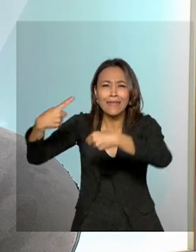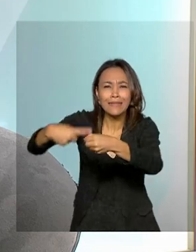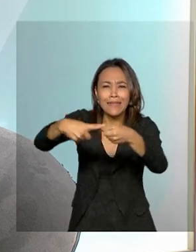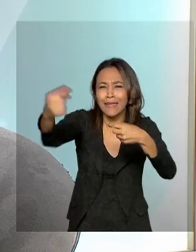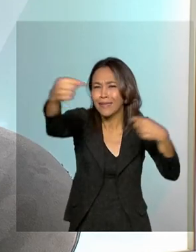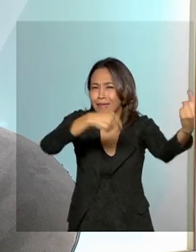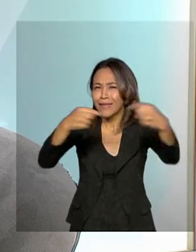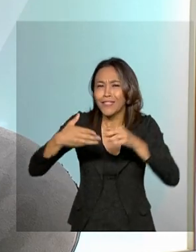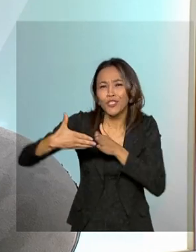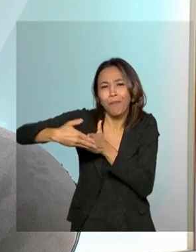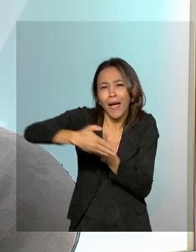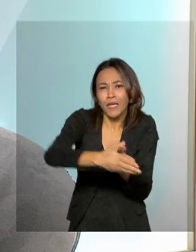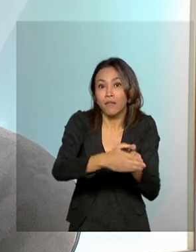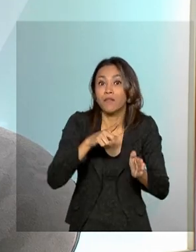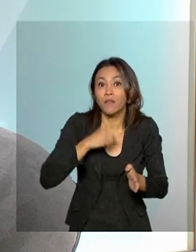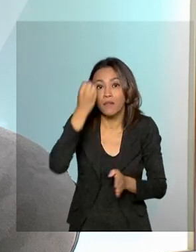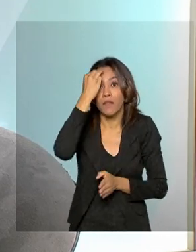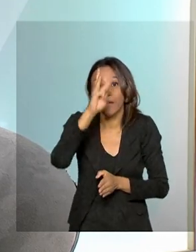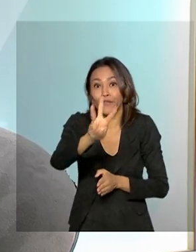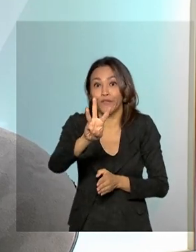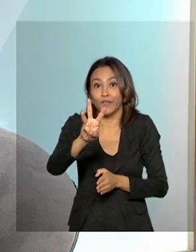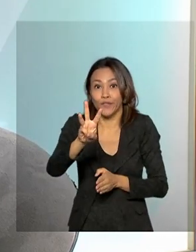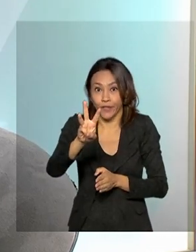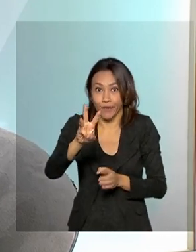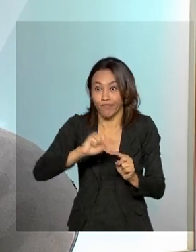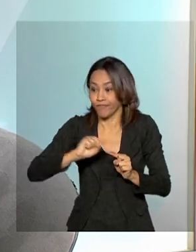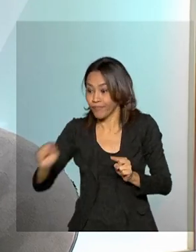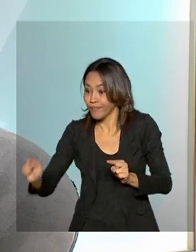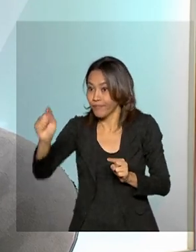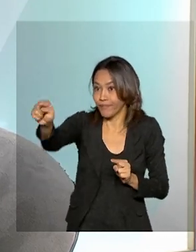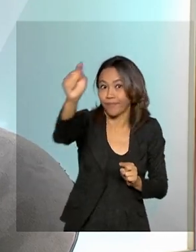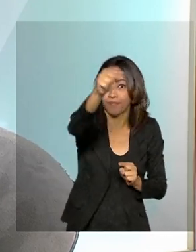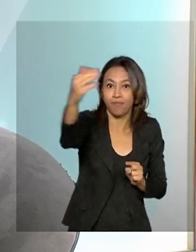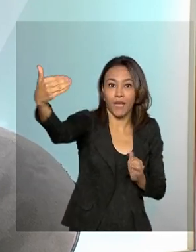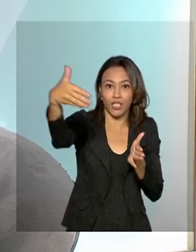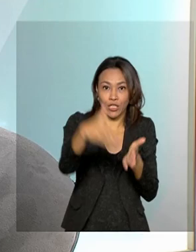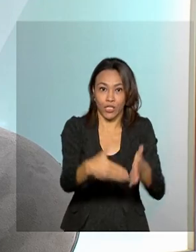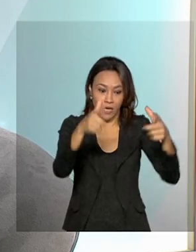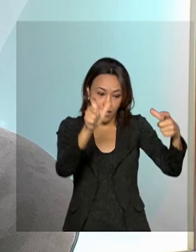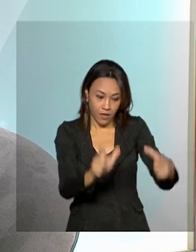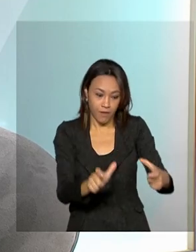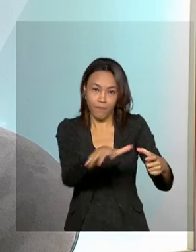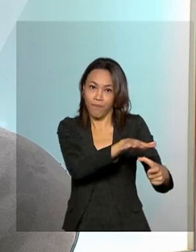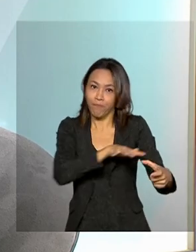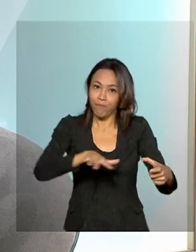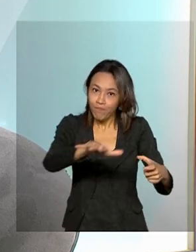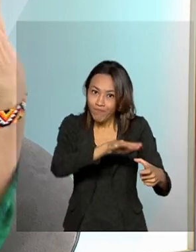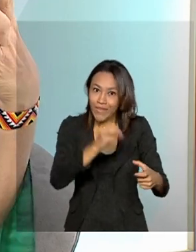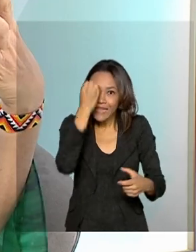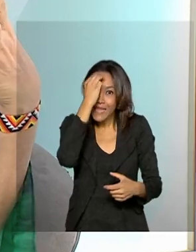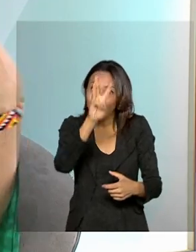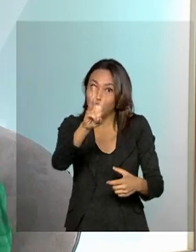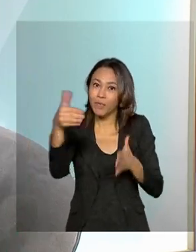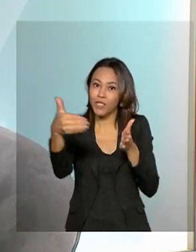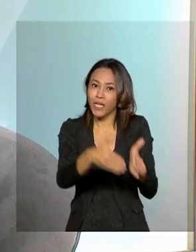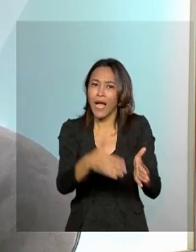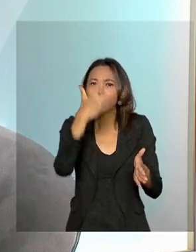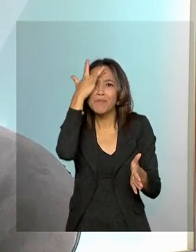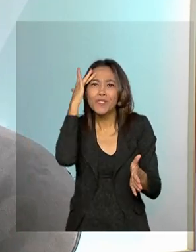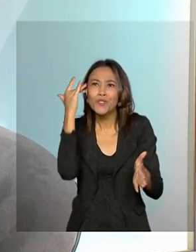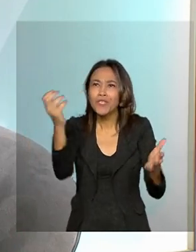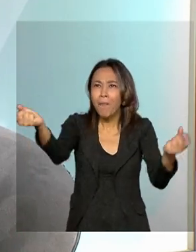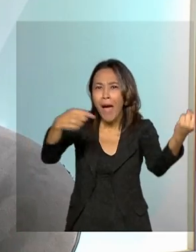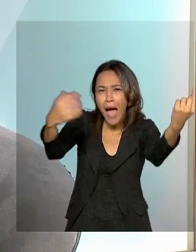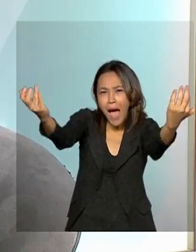Tem cidades que demora 3 dias de uma para outra de barco. Passado, né? 3 dias de barco de uma cidade para outra. As pessoas vieram